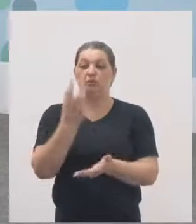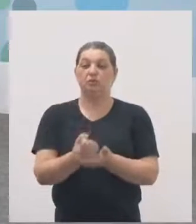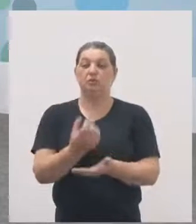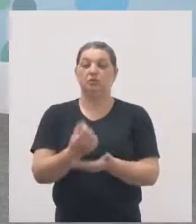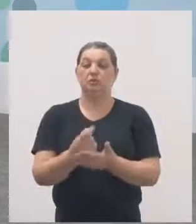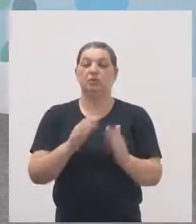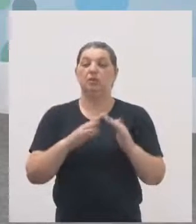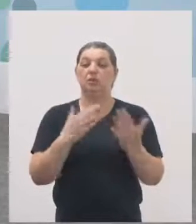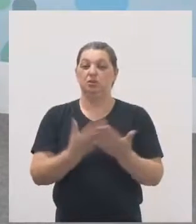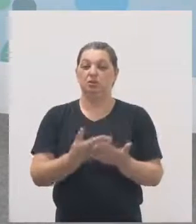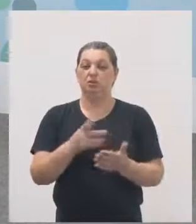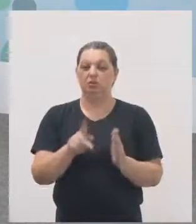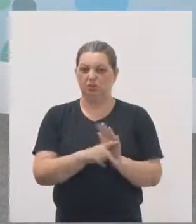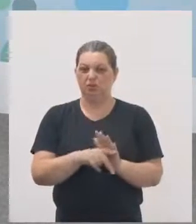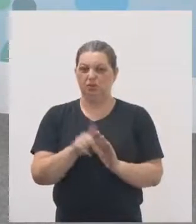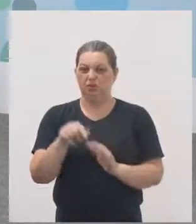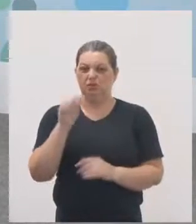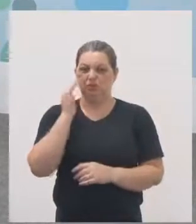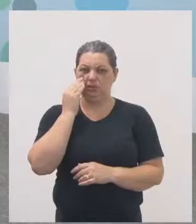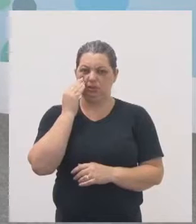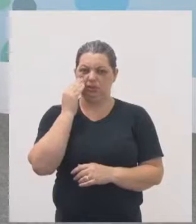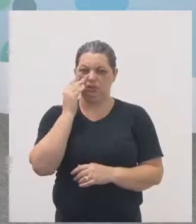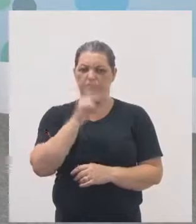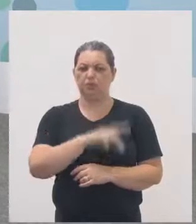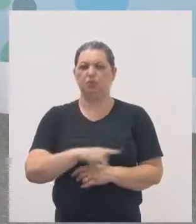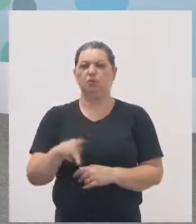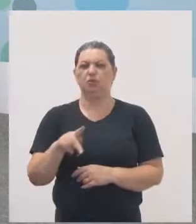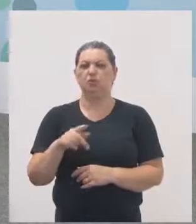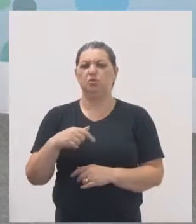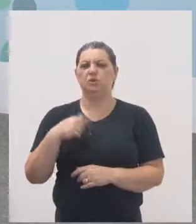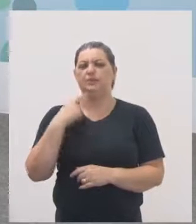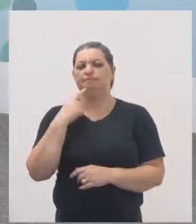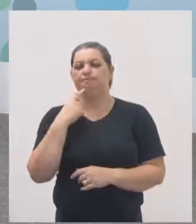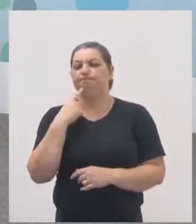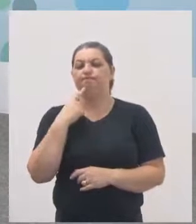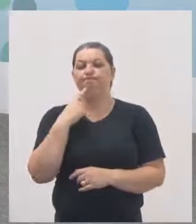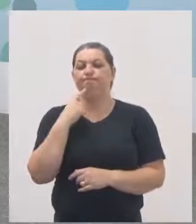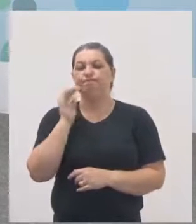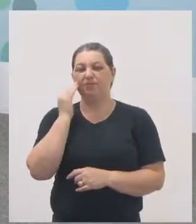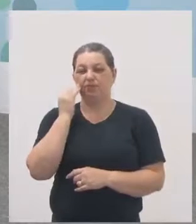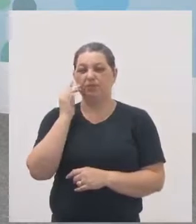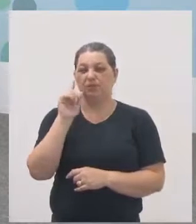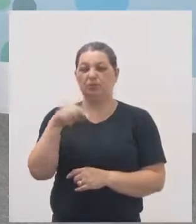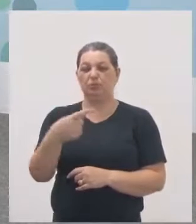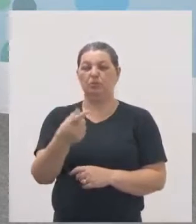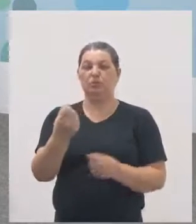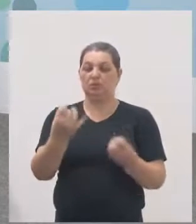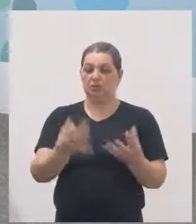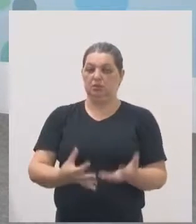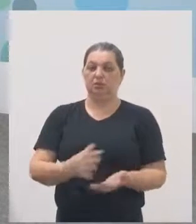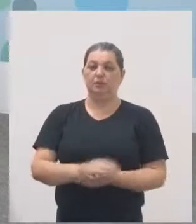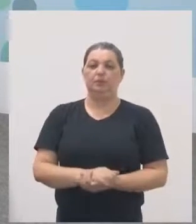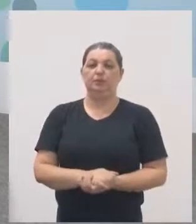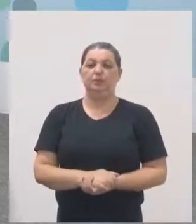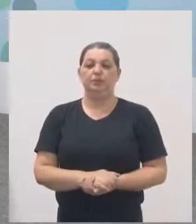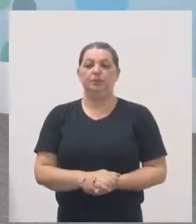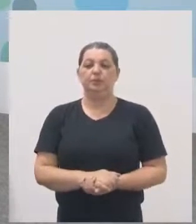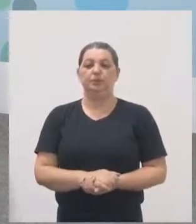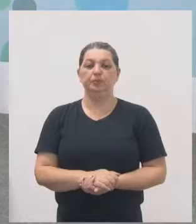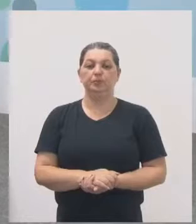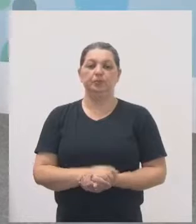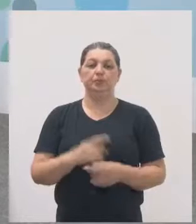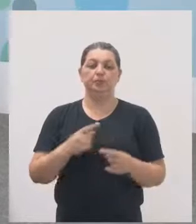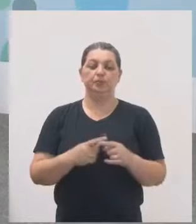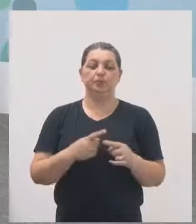escola. Eu tinha entendido o que você perguntou, professora, e aí, mas vamos entrar no mérito. O Ricardo coloca